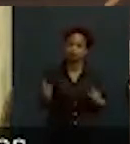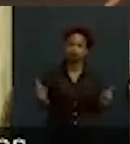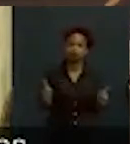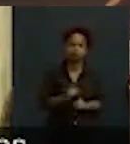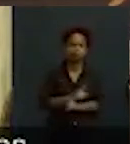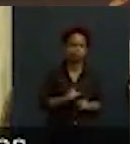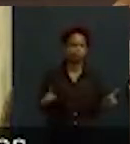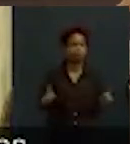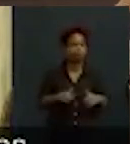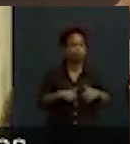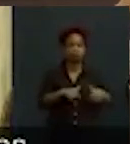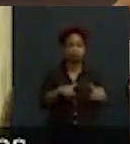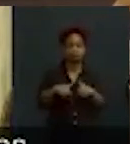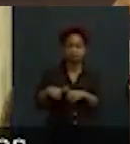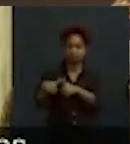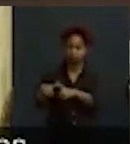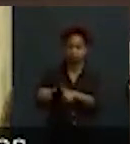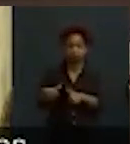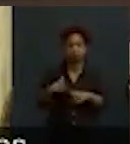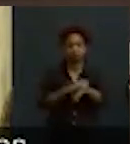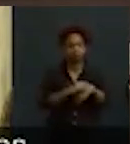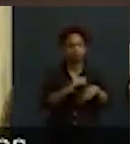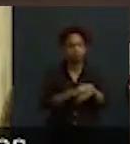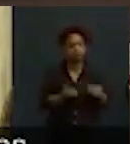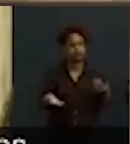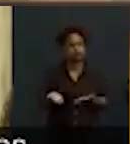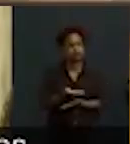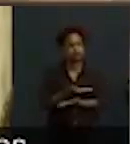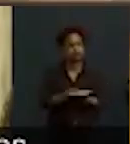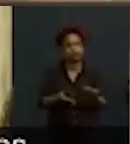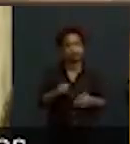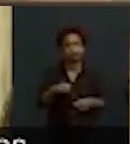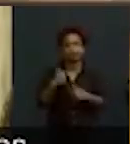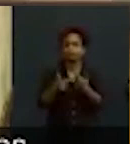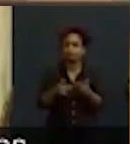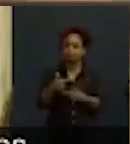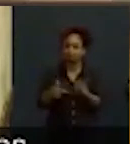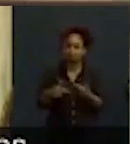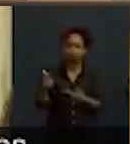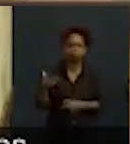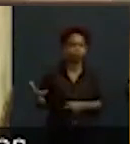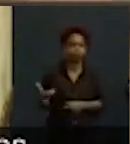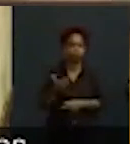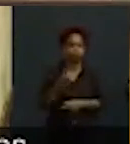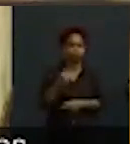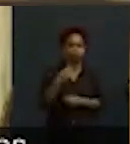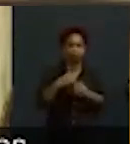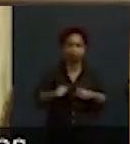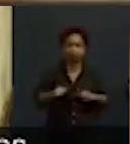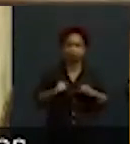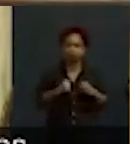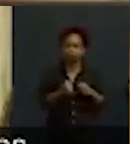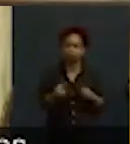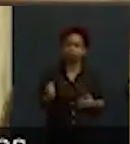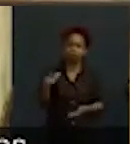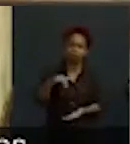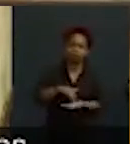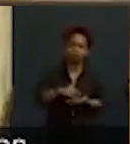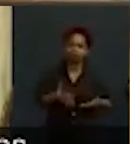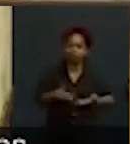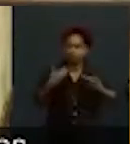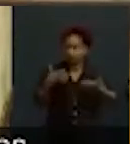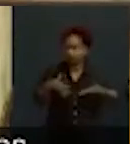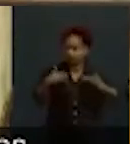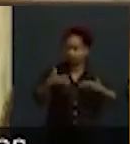dinâmico, operativo, alegre e um grande trabalhador. Sua boa disposição, a